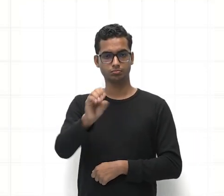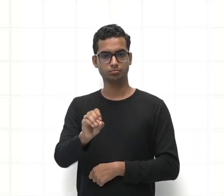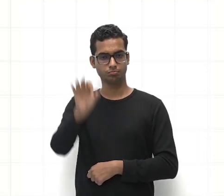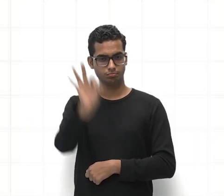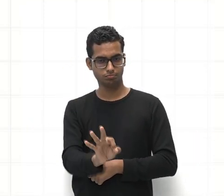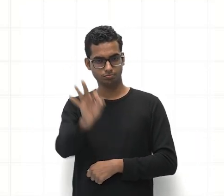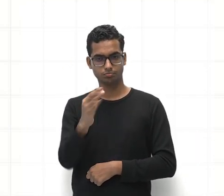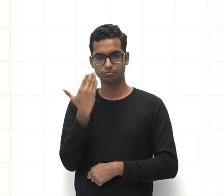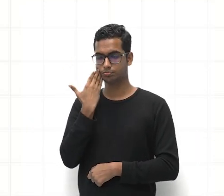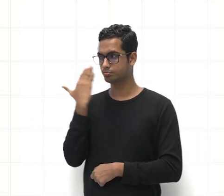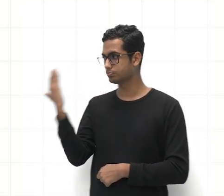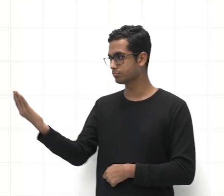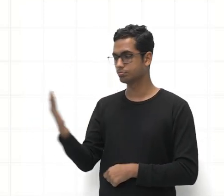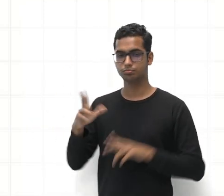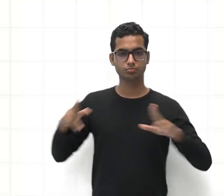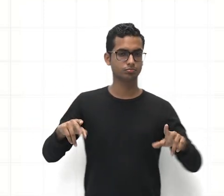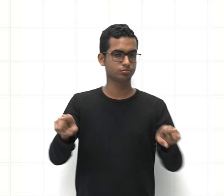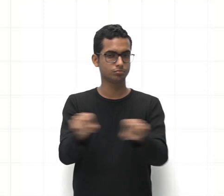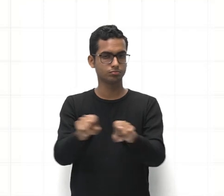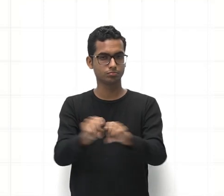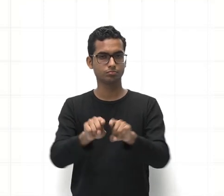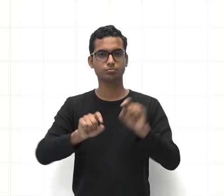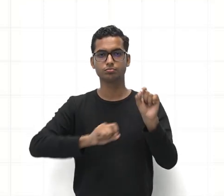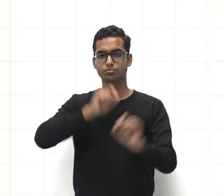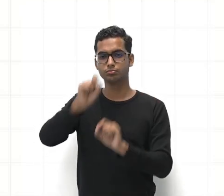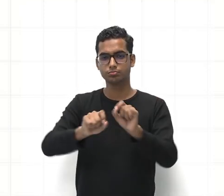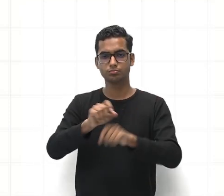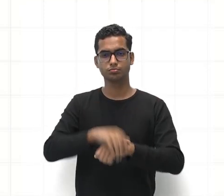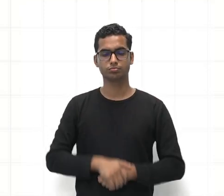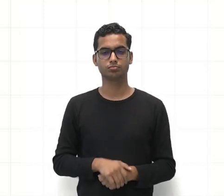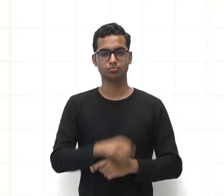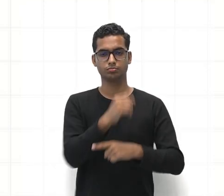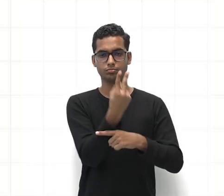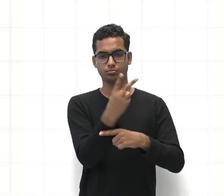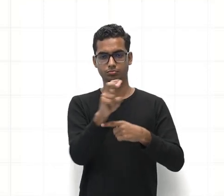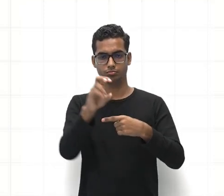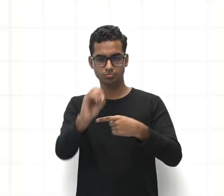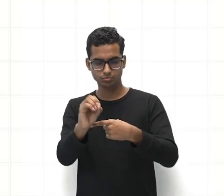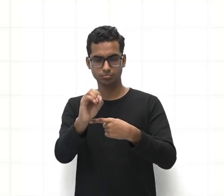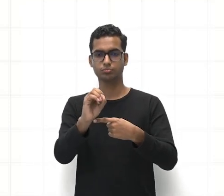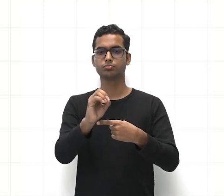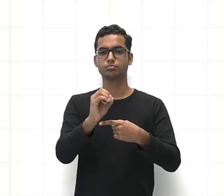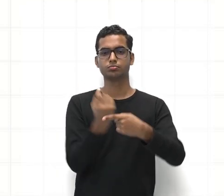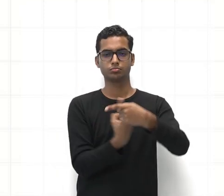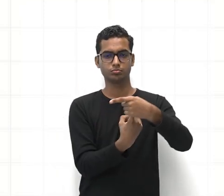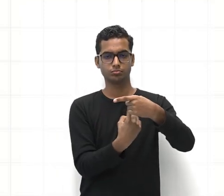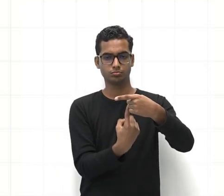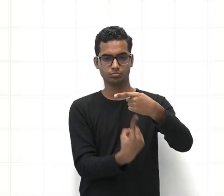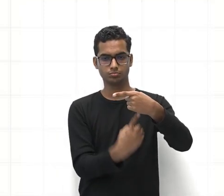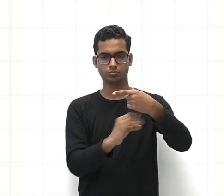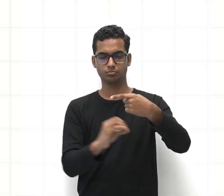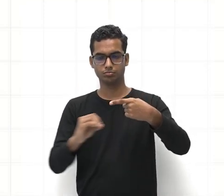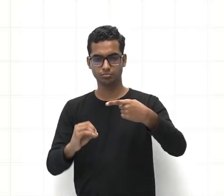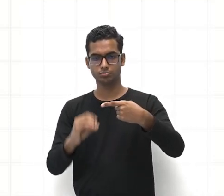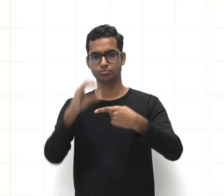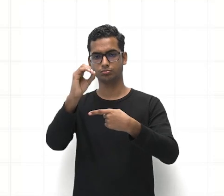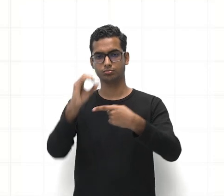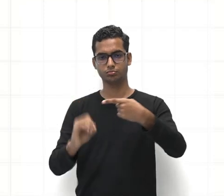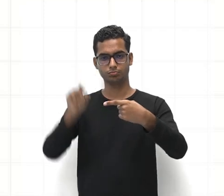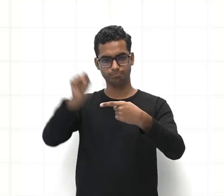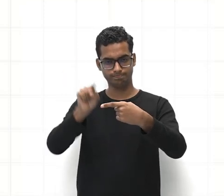250% é a mesma coisa que 250 sobre 100. Simplifico aqui 0 com